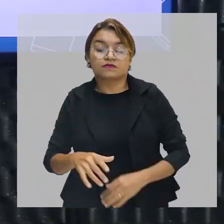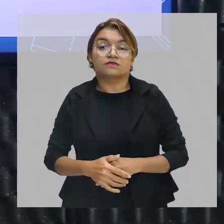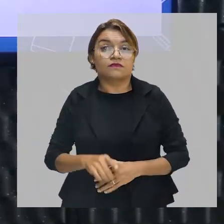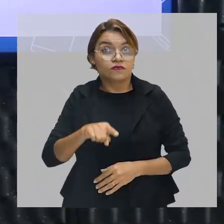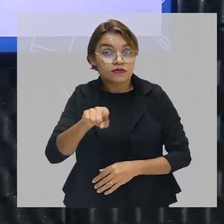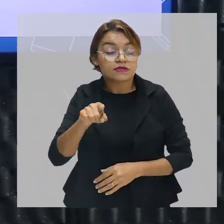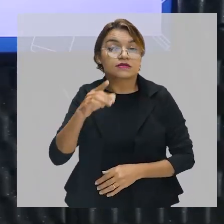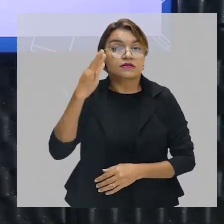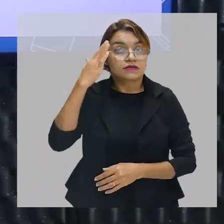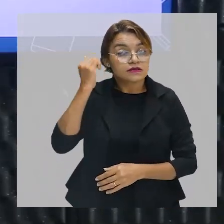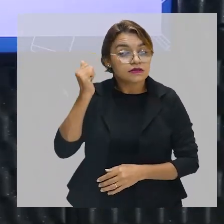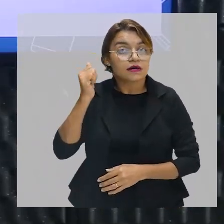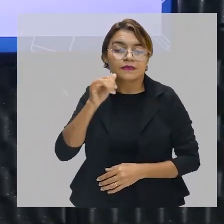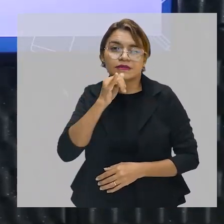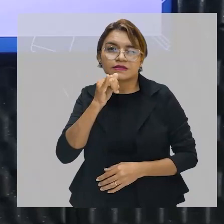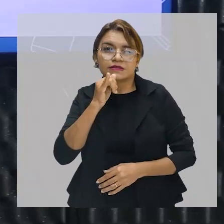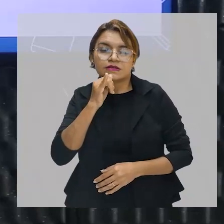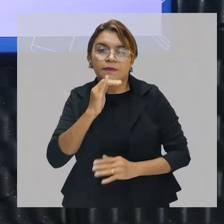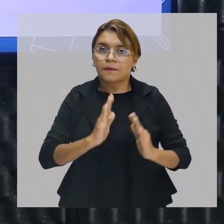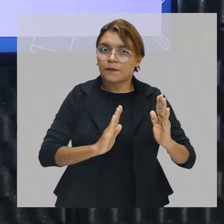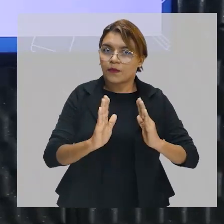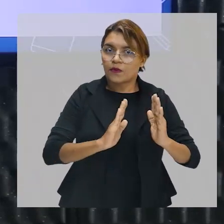que ainda mais nessa época